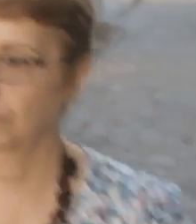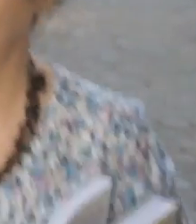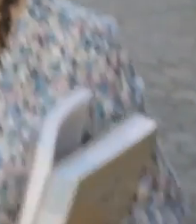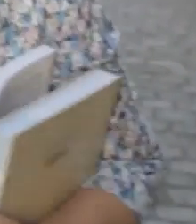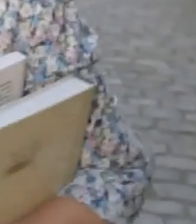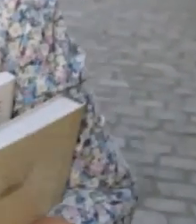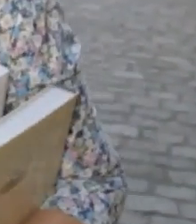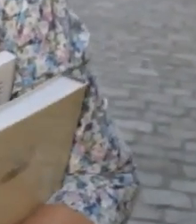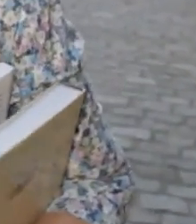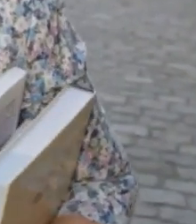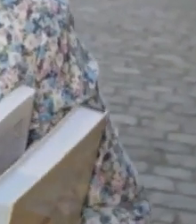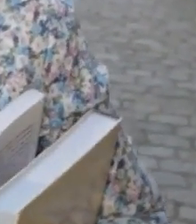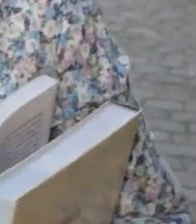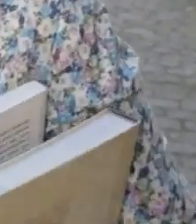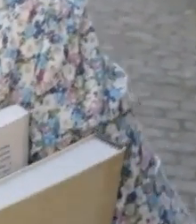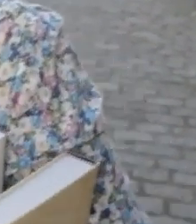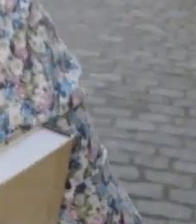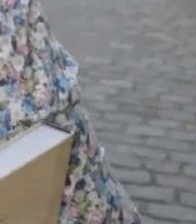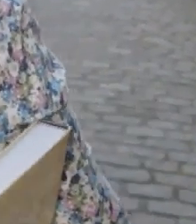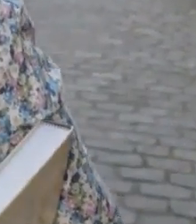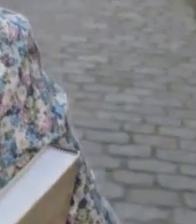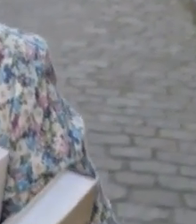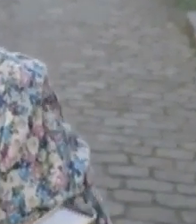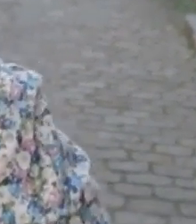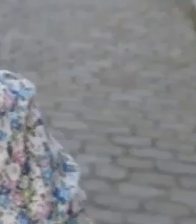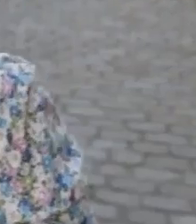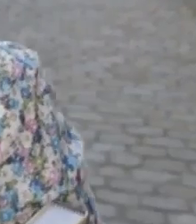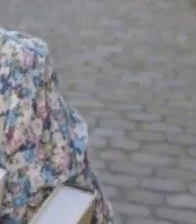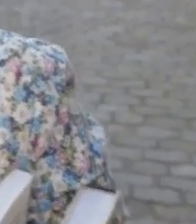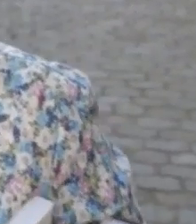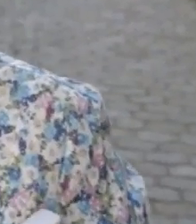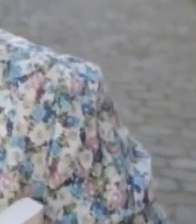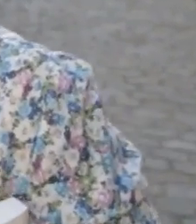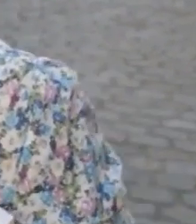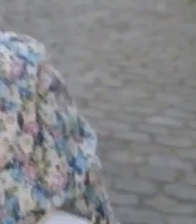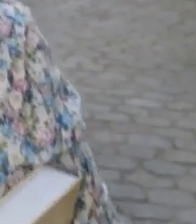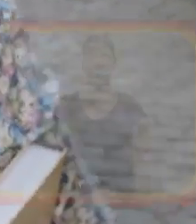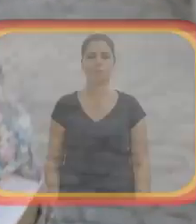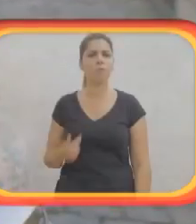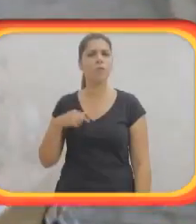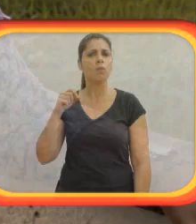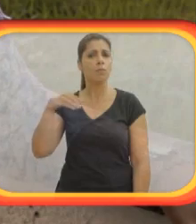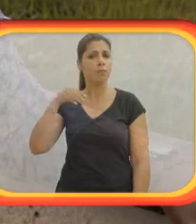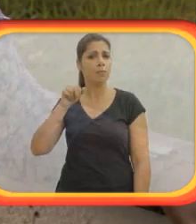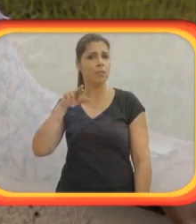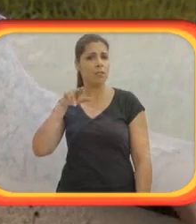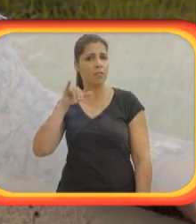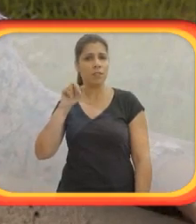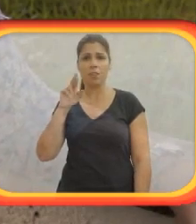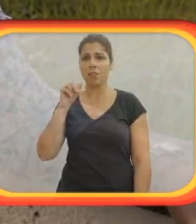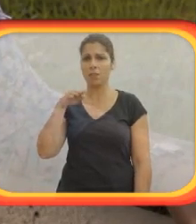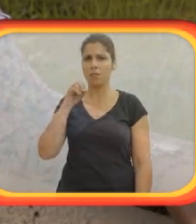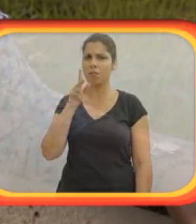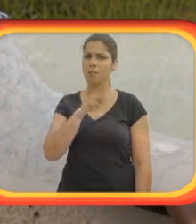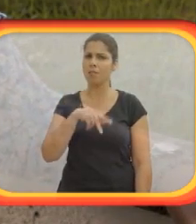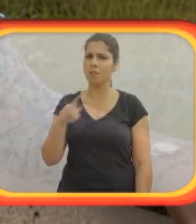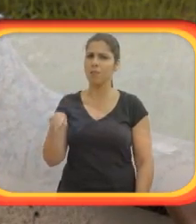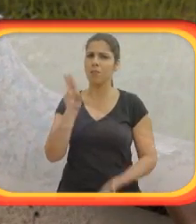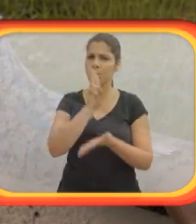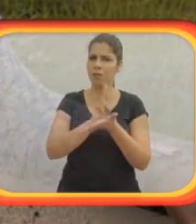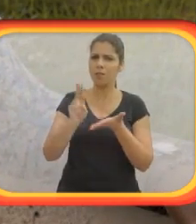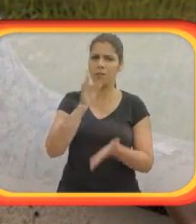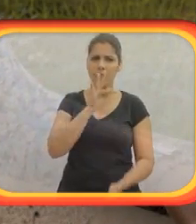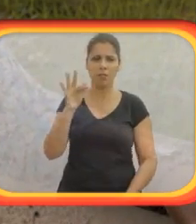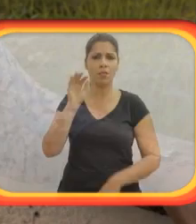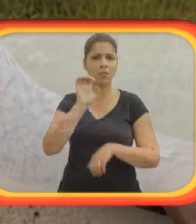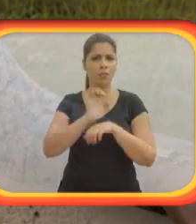Árvores. Mulher caminha ao lado de um canteiro. Carrega uma bolsa e livros nos braços. Sou Maria Alice de Moura Ramos, professora da